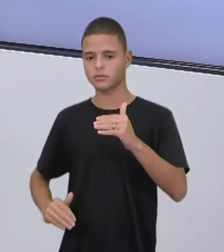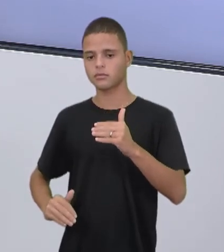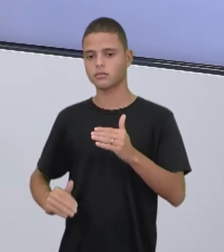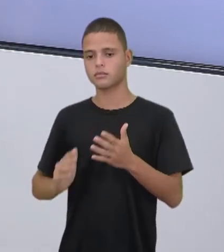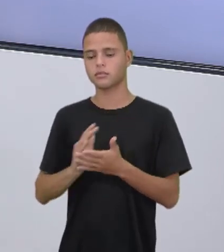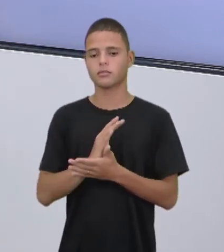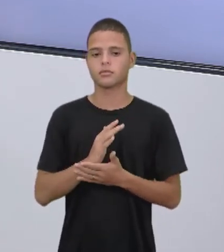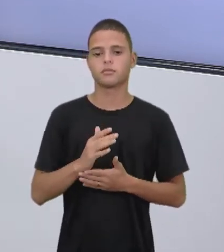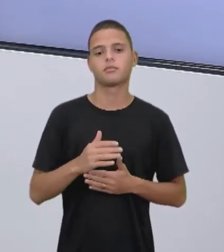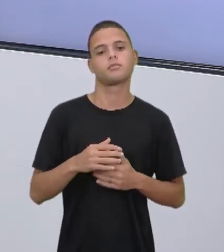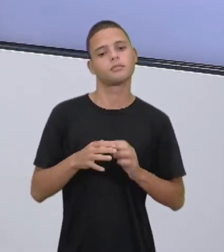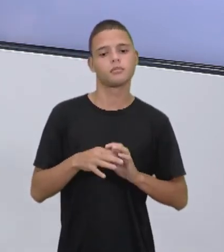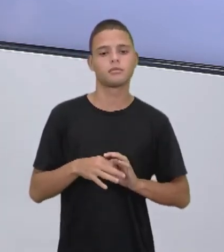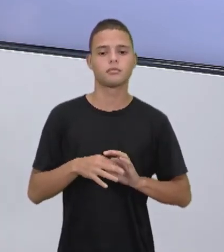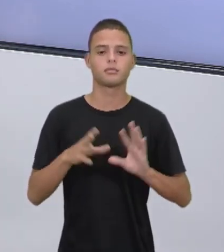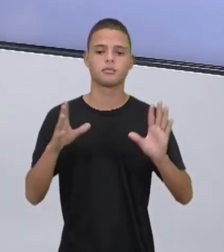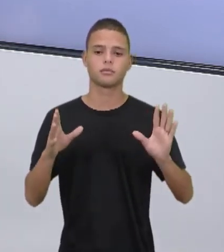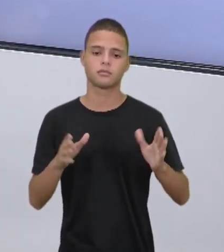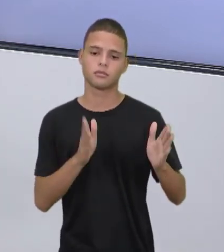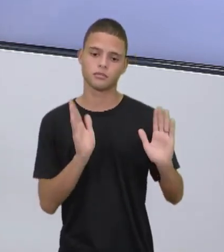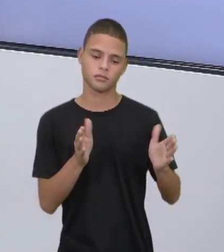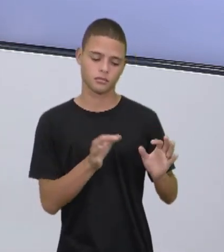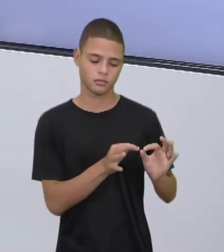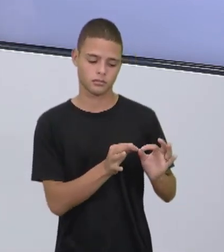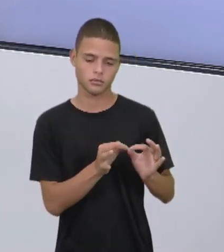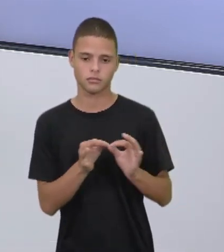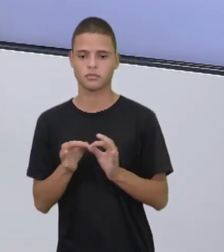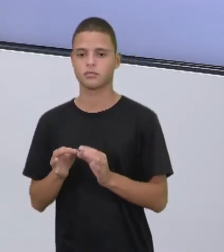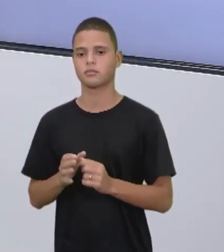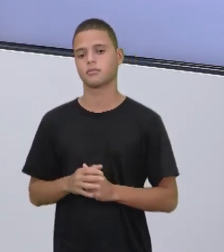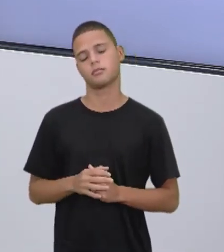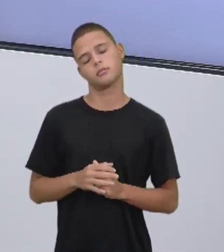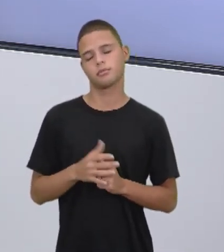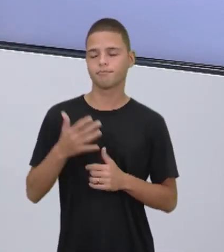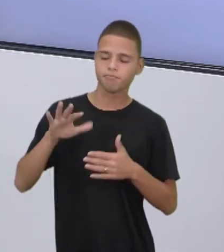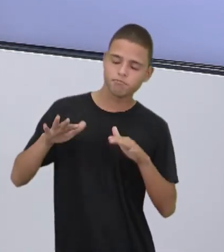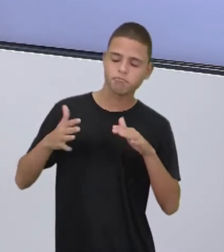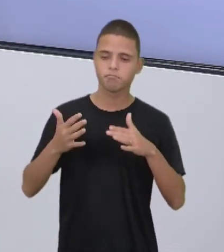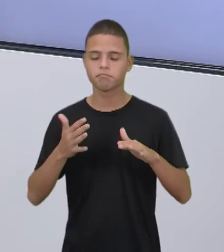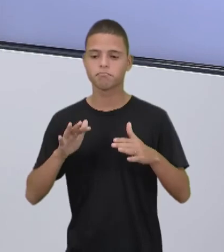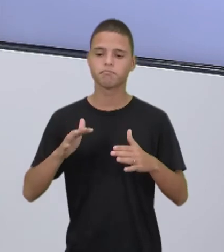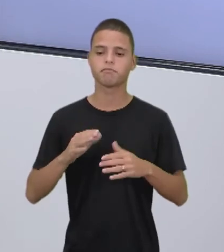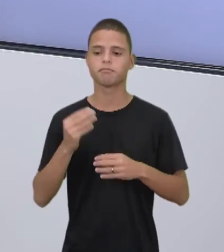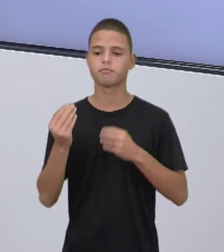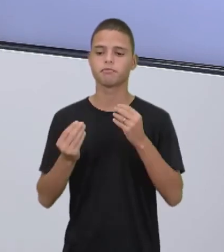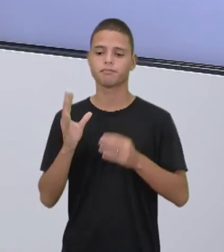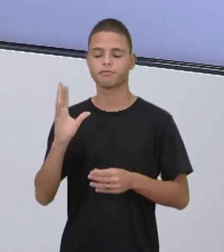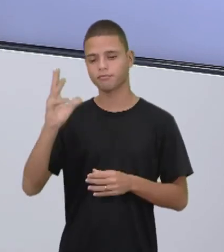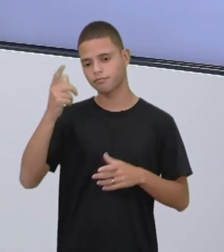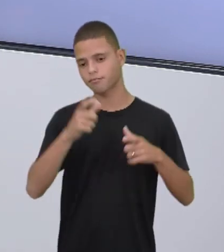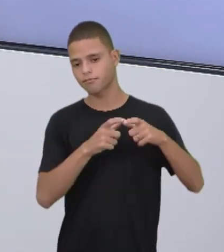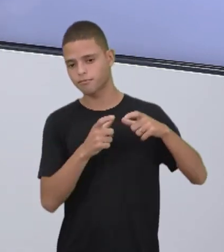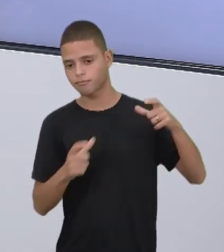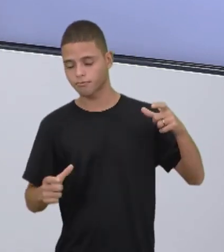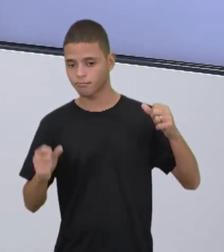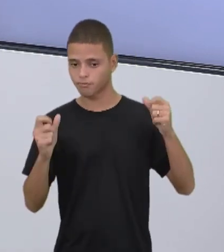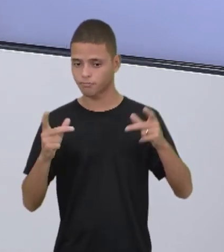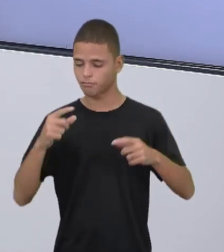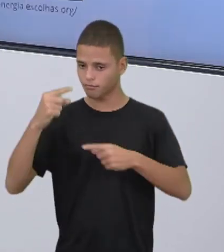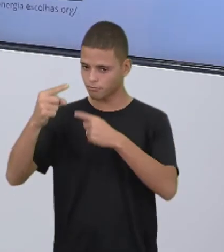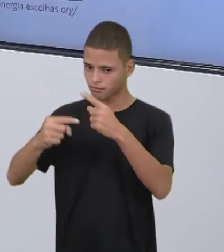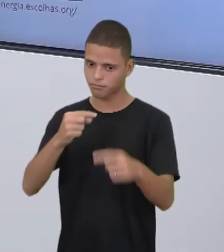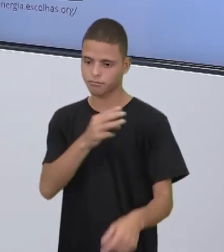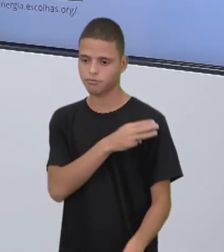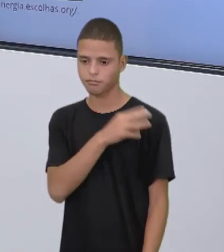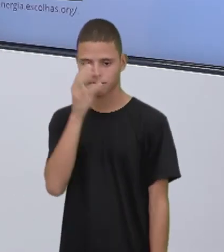elétrons ficam mais livres, mais soltos e eles se organizam. É assim, basicamente, como funciona uma placa fotovoltaica, que vocês vão ver melhor